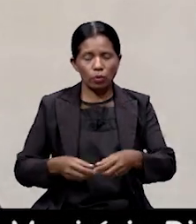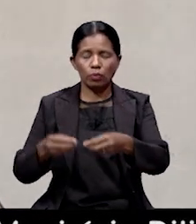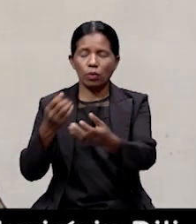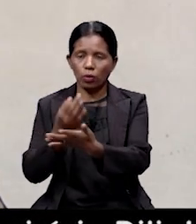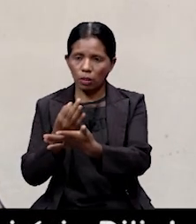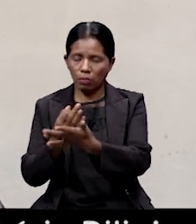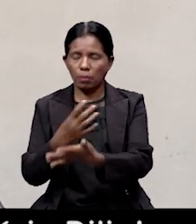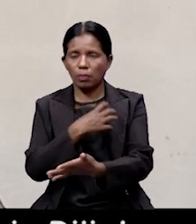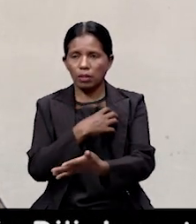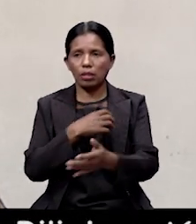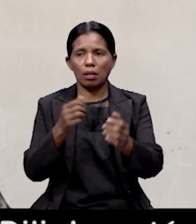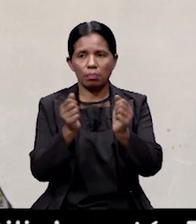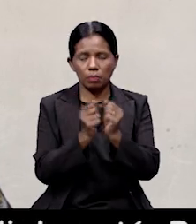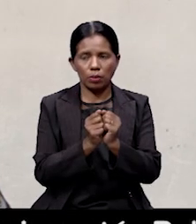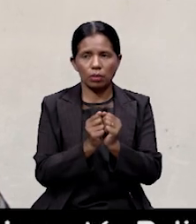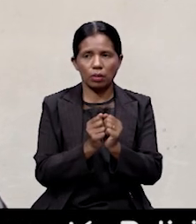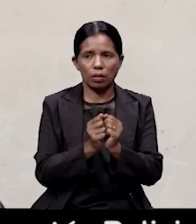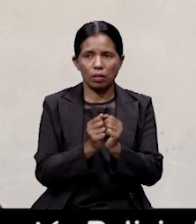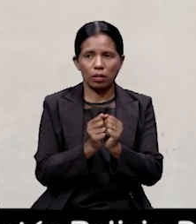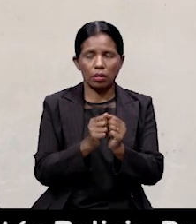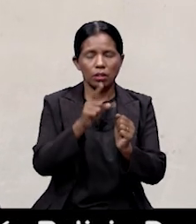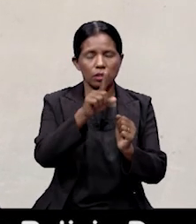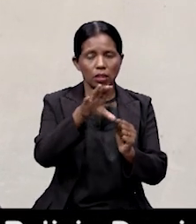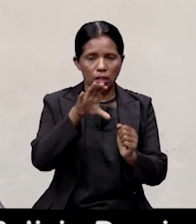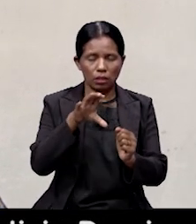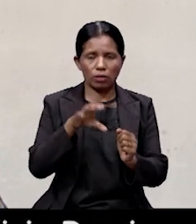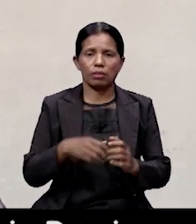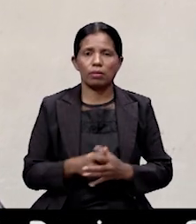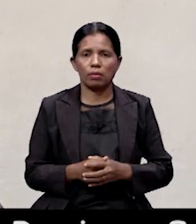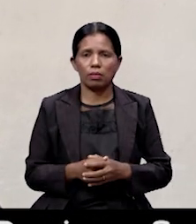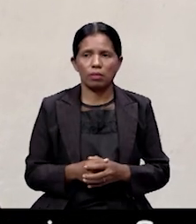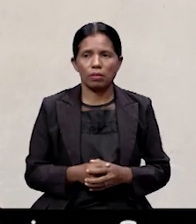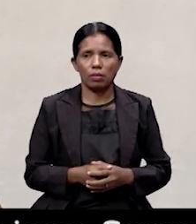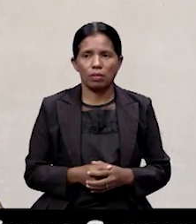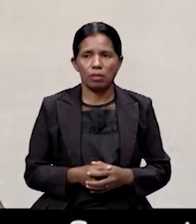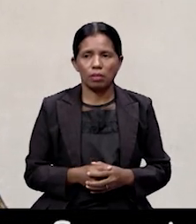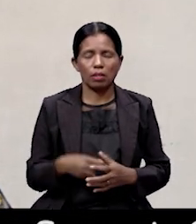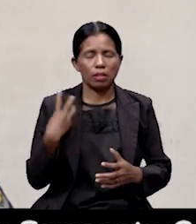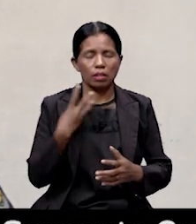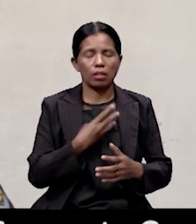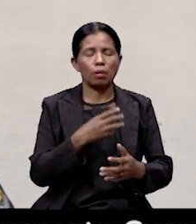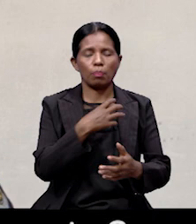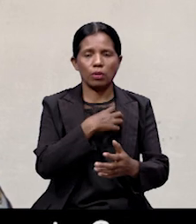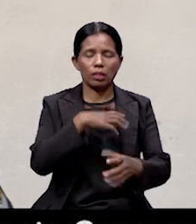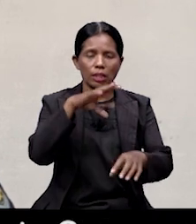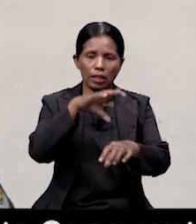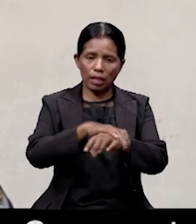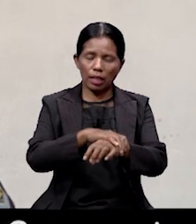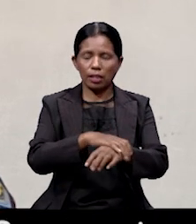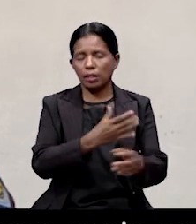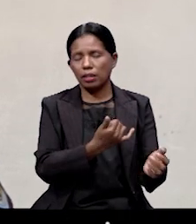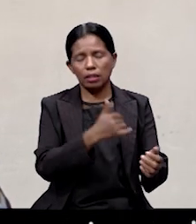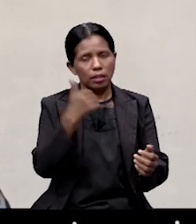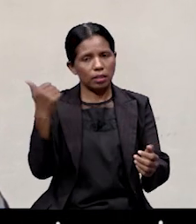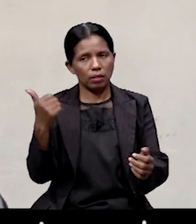polisi, amutu dolar atau sida entau itu nih polisi captura kira sira